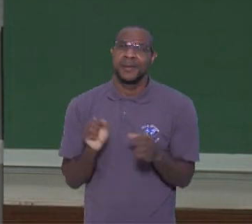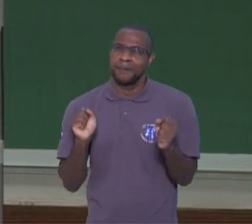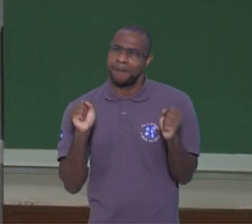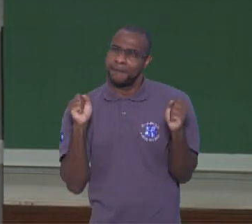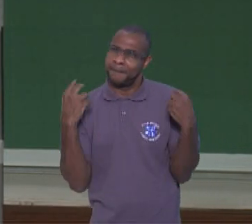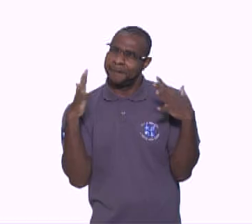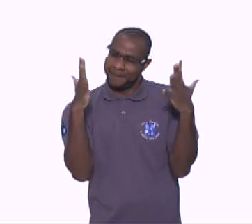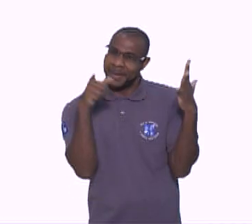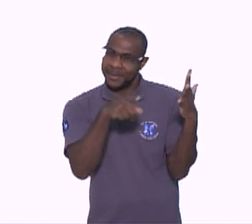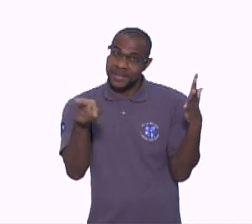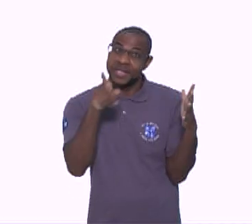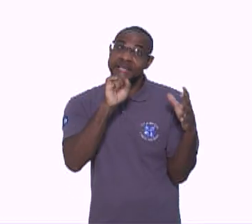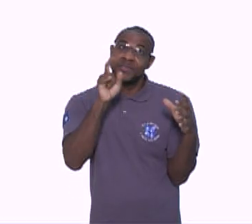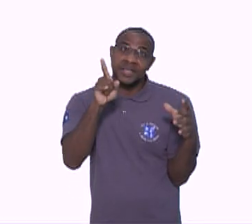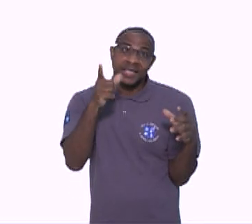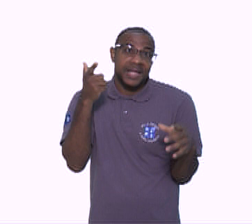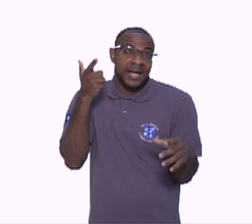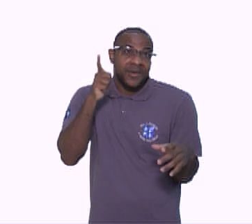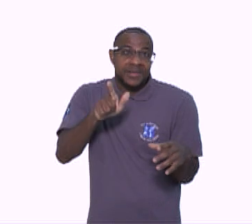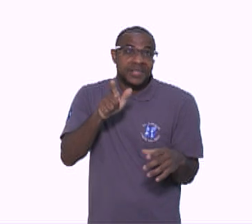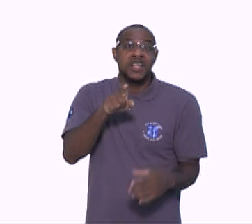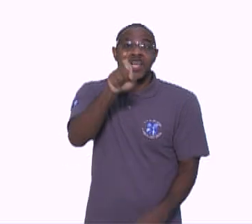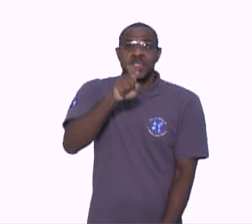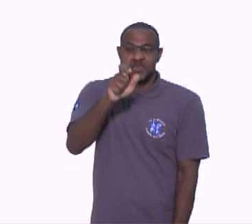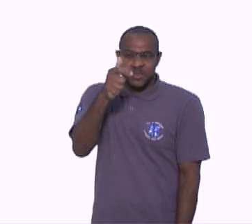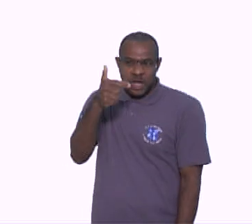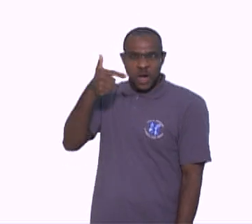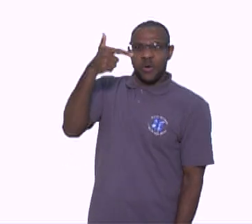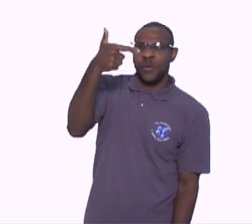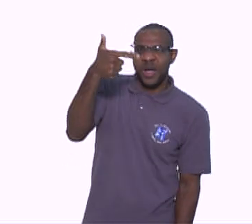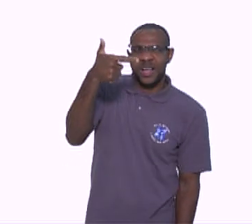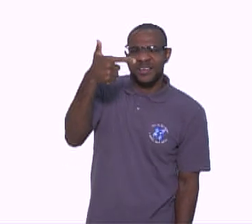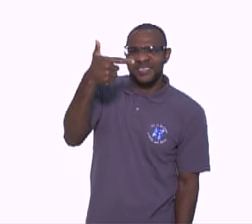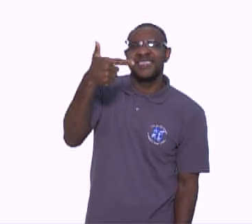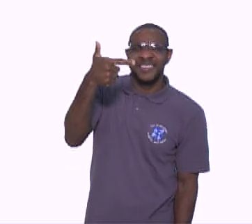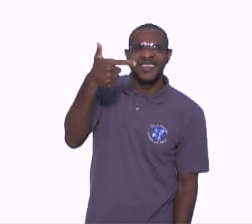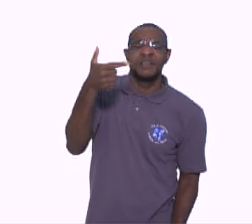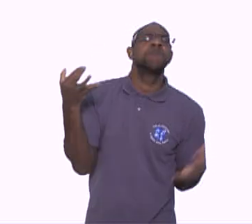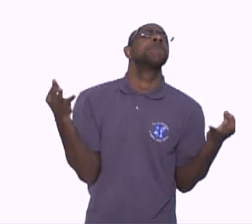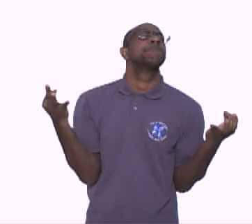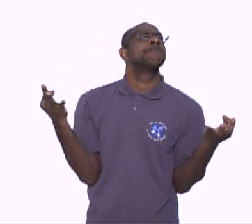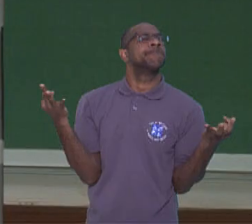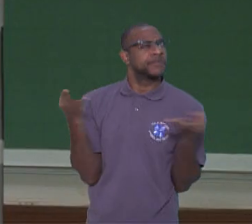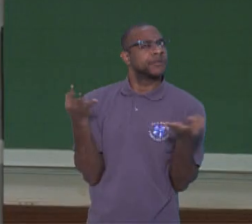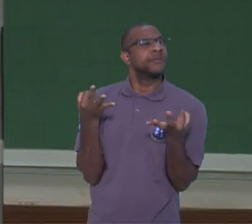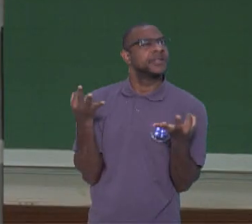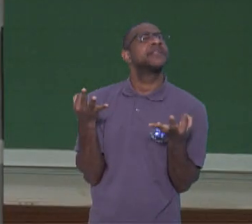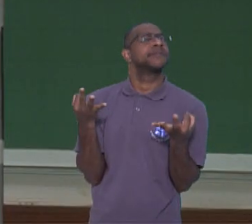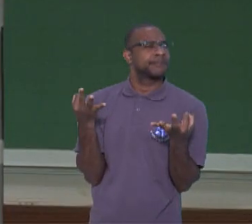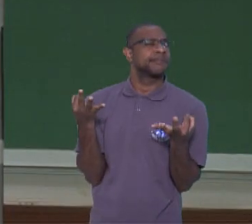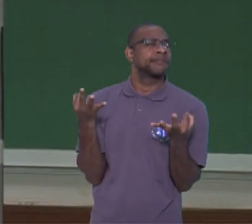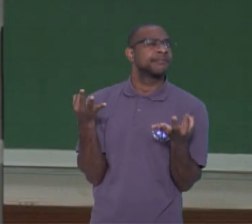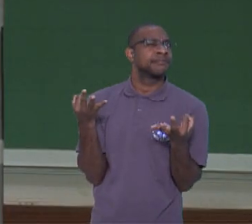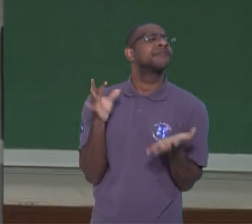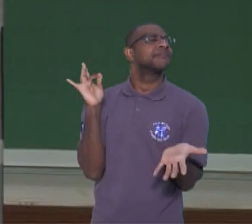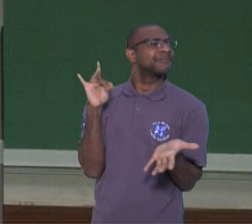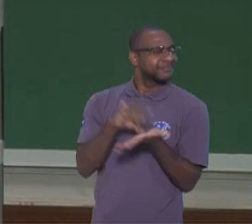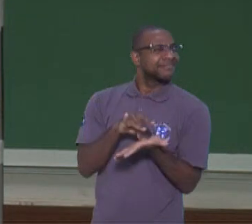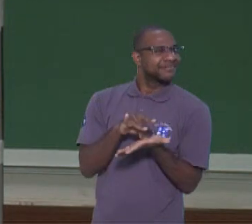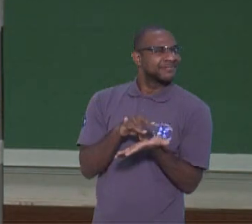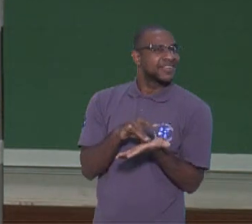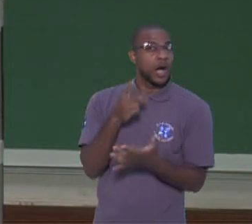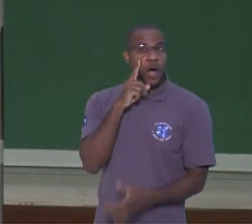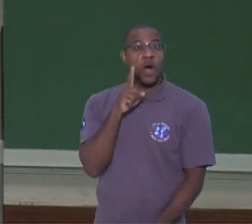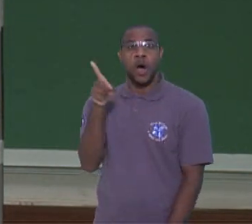Parabéns para quem disse x ao quadrado. Perfeito. É, realmente. Olha